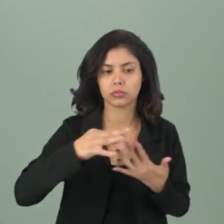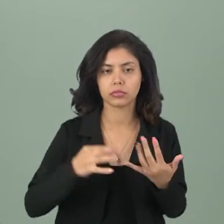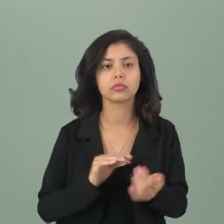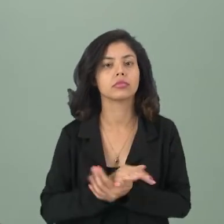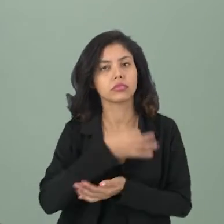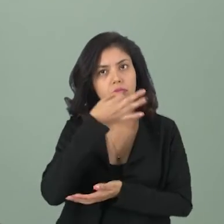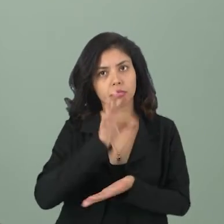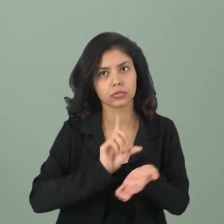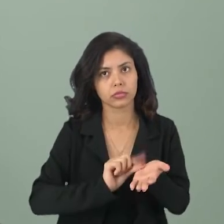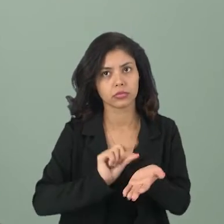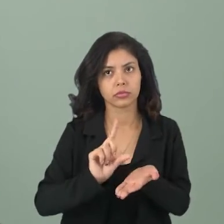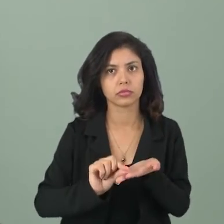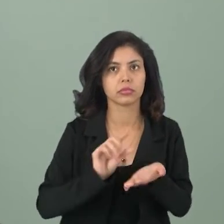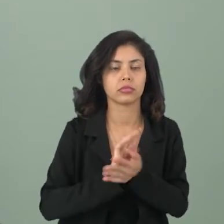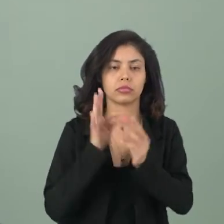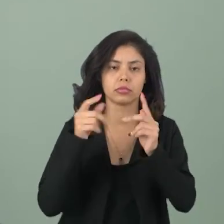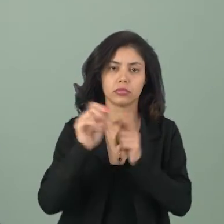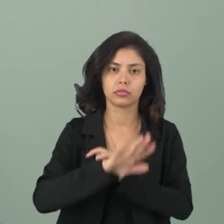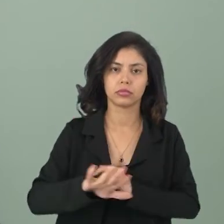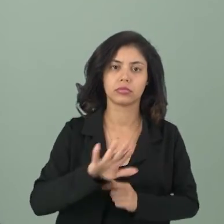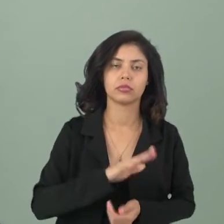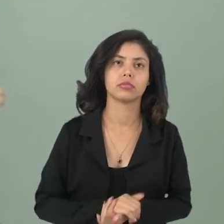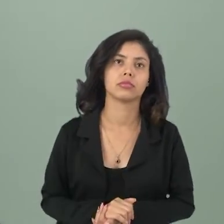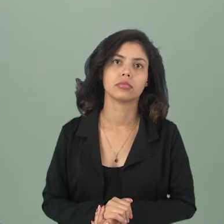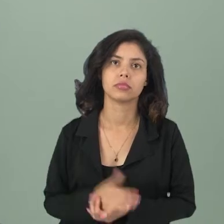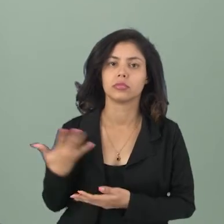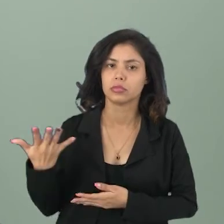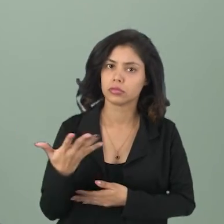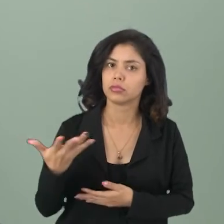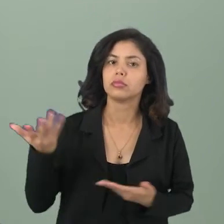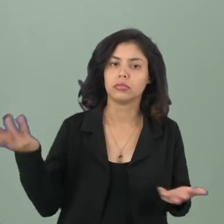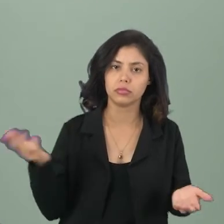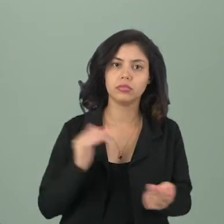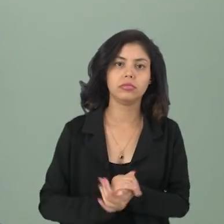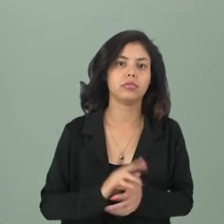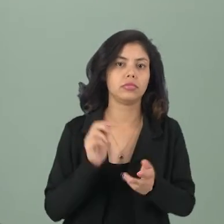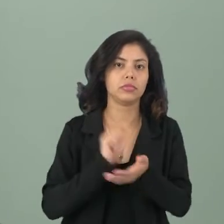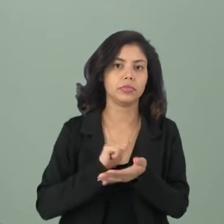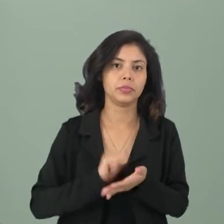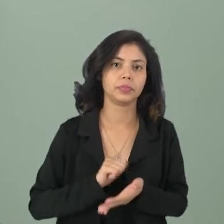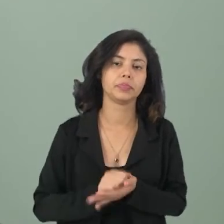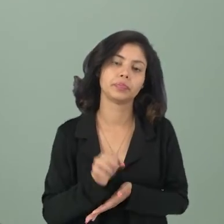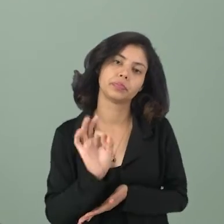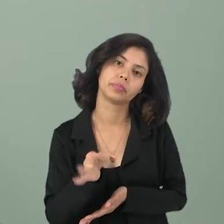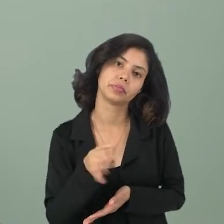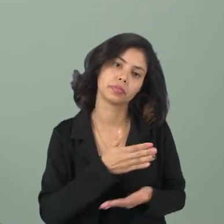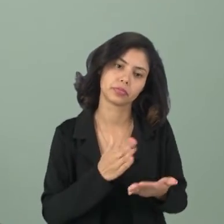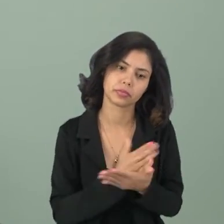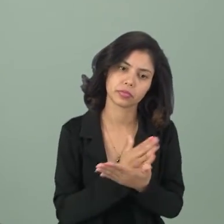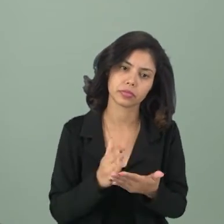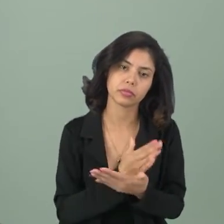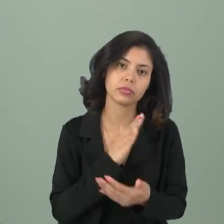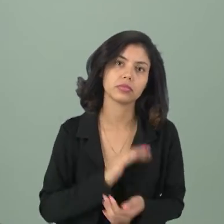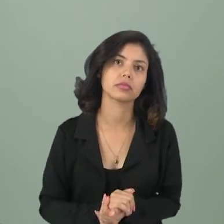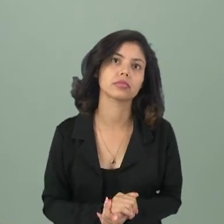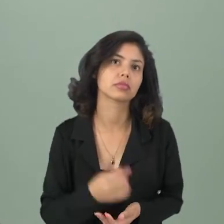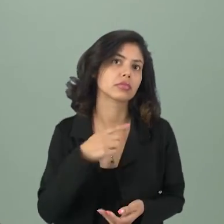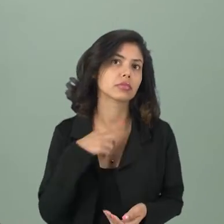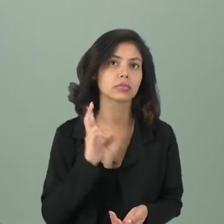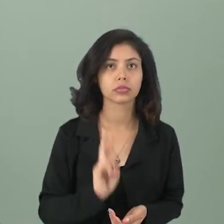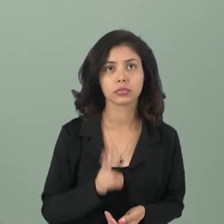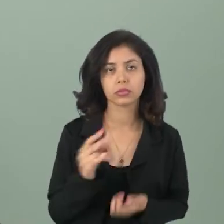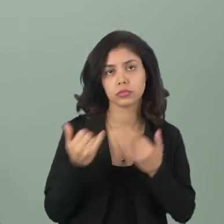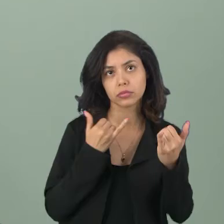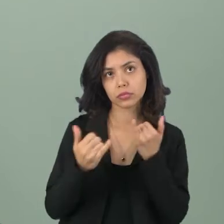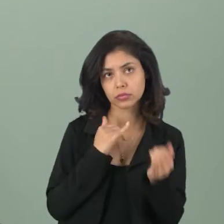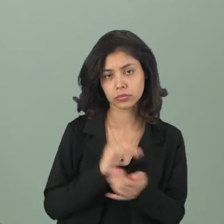de argumentação e autoridade em tudo mais para dar embasamento teórico para escrever e dissertar sobre algo tão manter-se